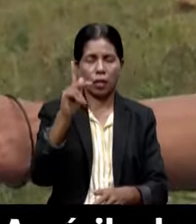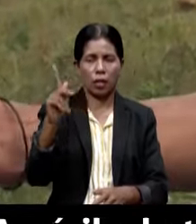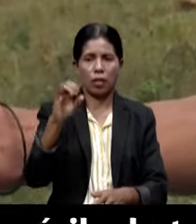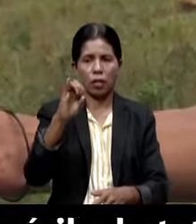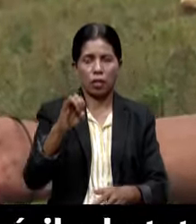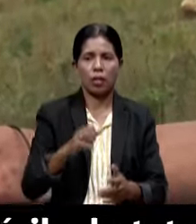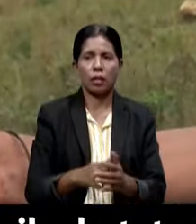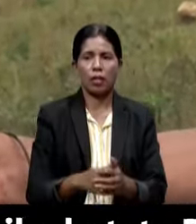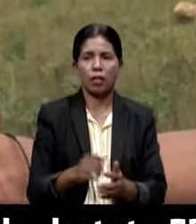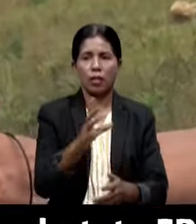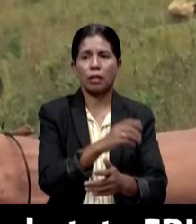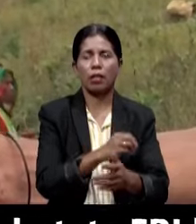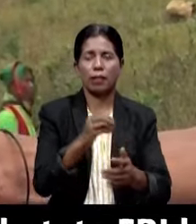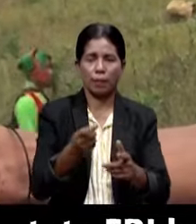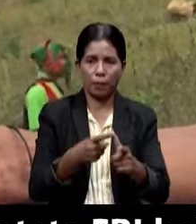e Tuir Maitá,